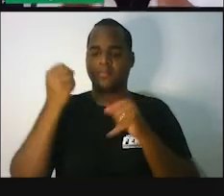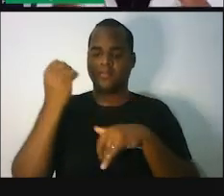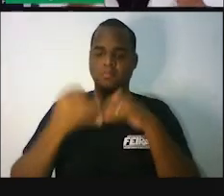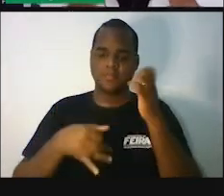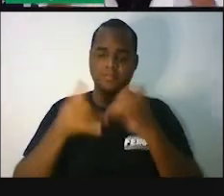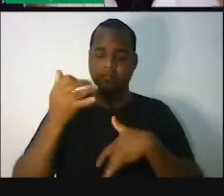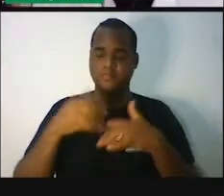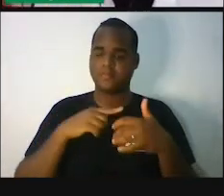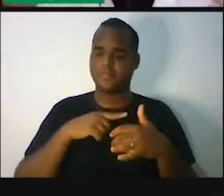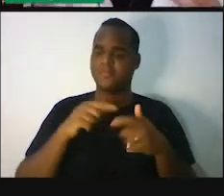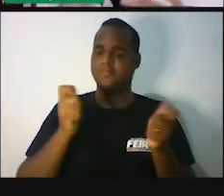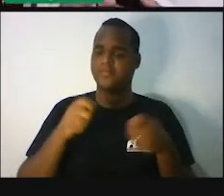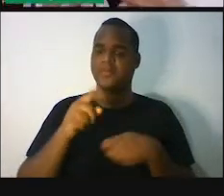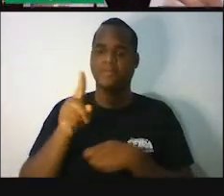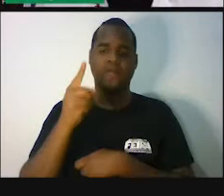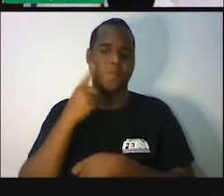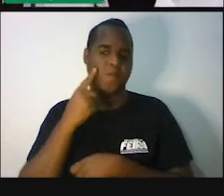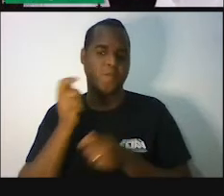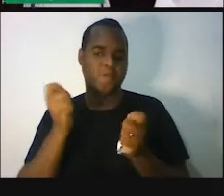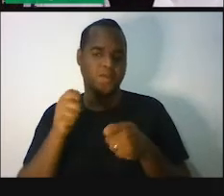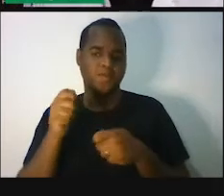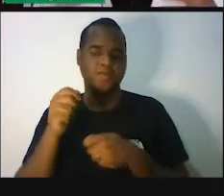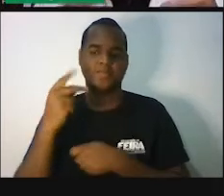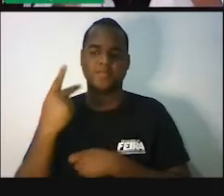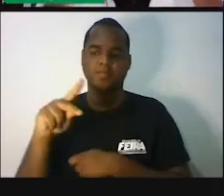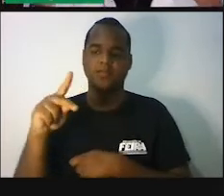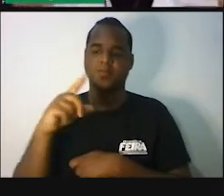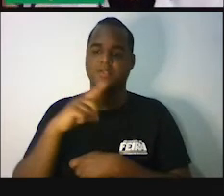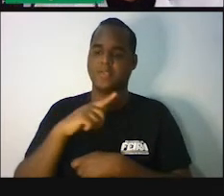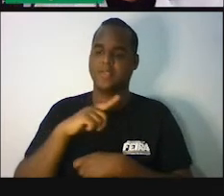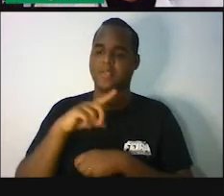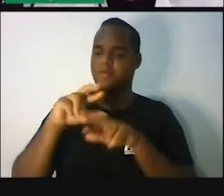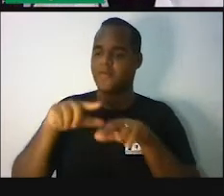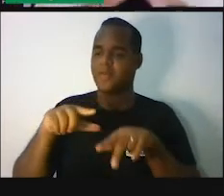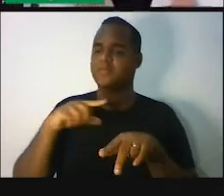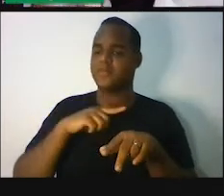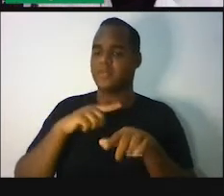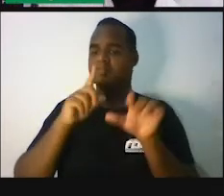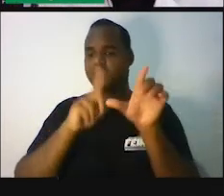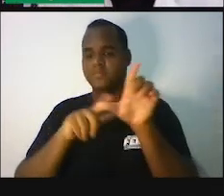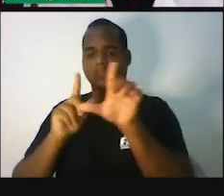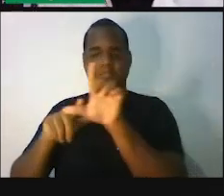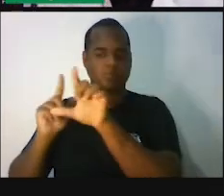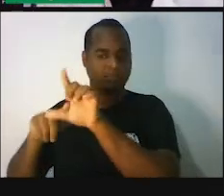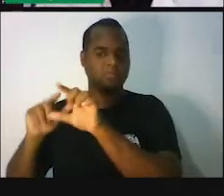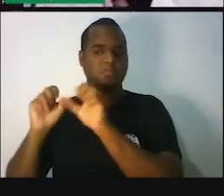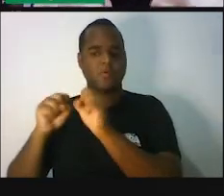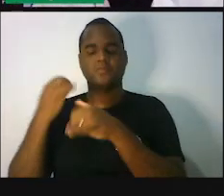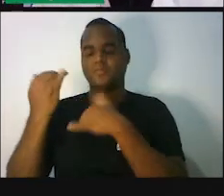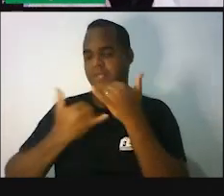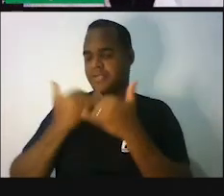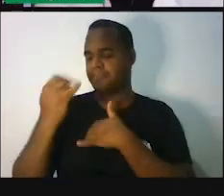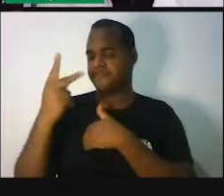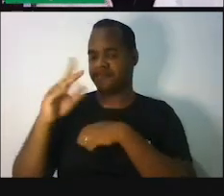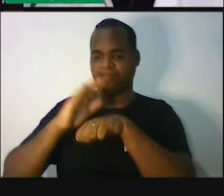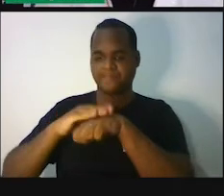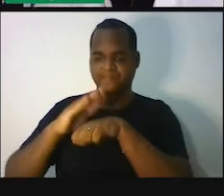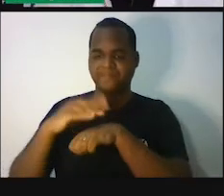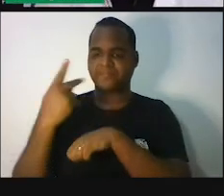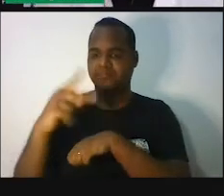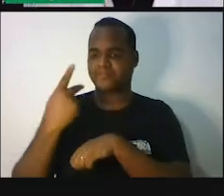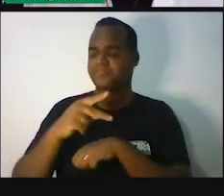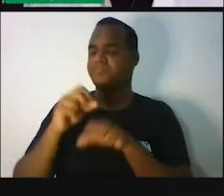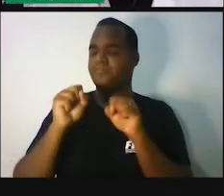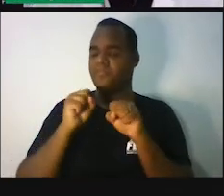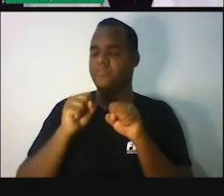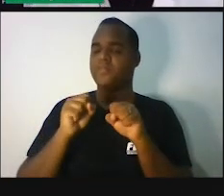gente escrever uma fórmula, né, usando letras para aquela brincadeirinha. Bom, é exatamente